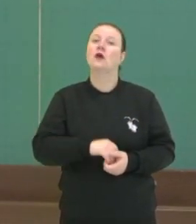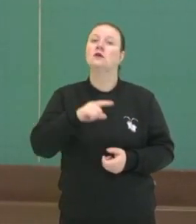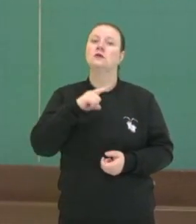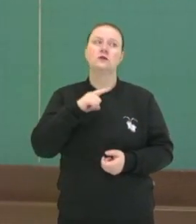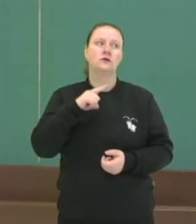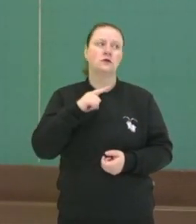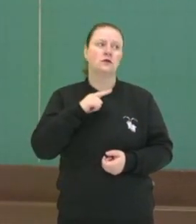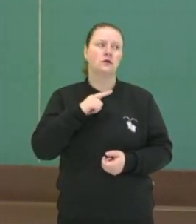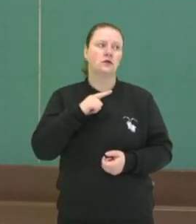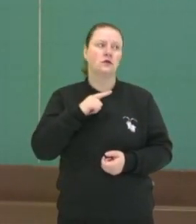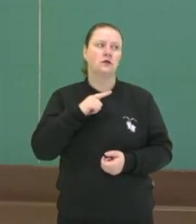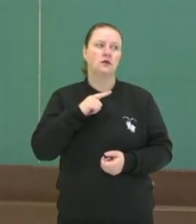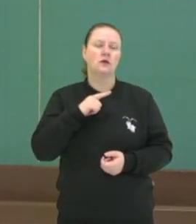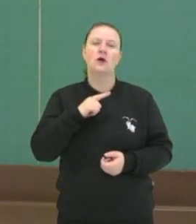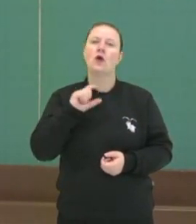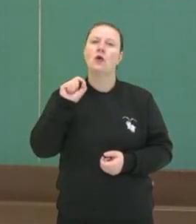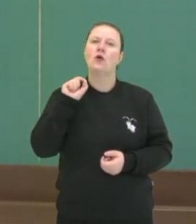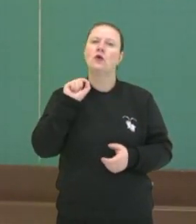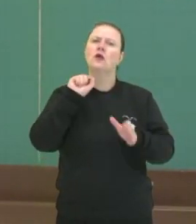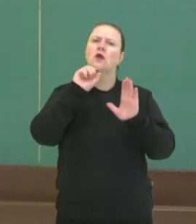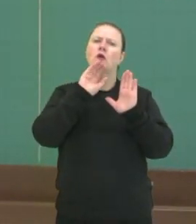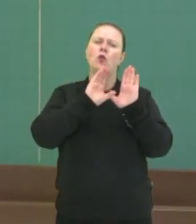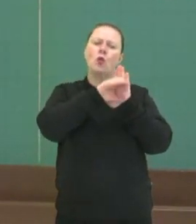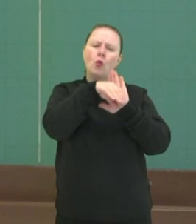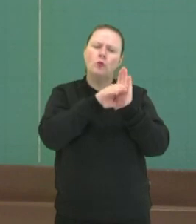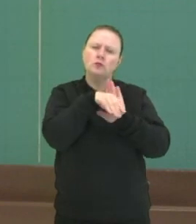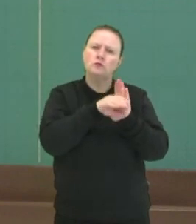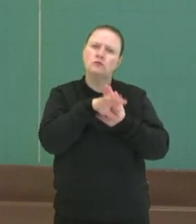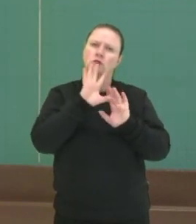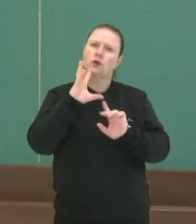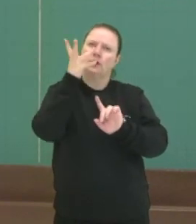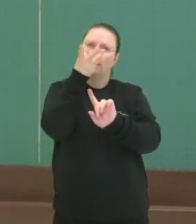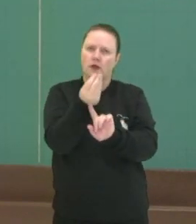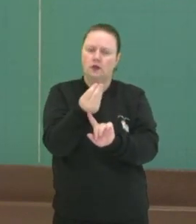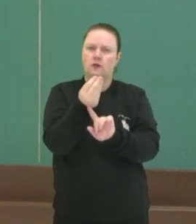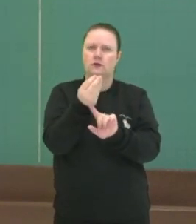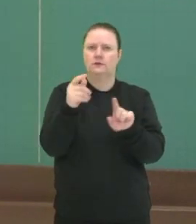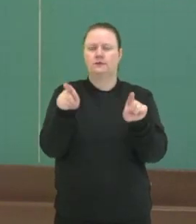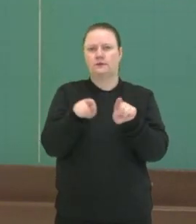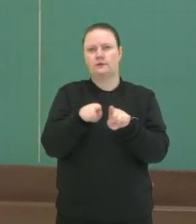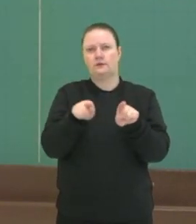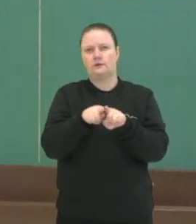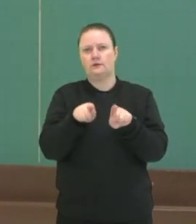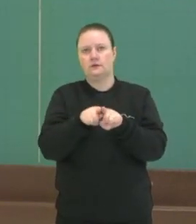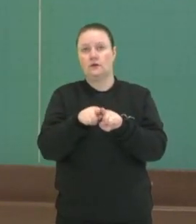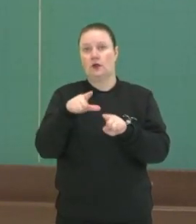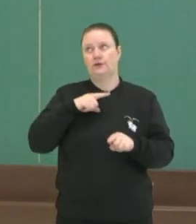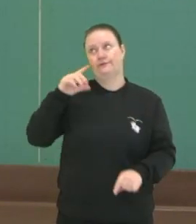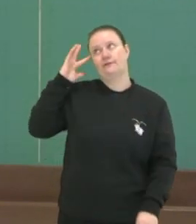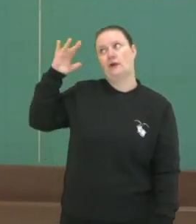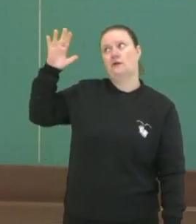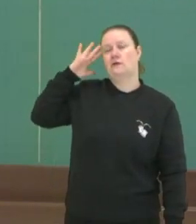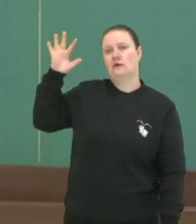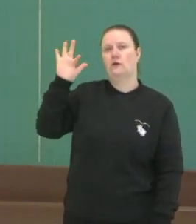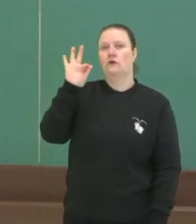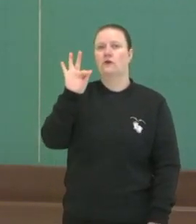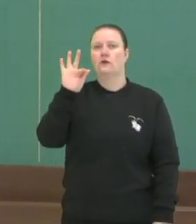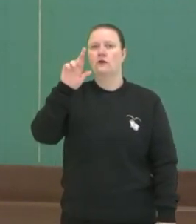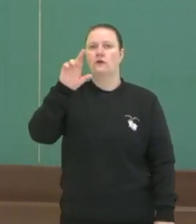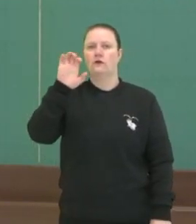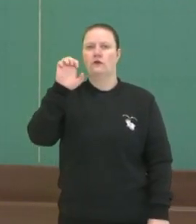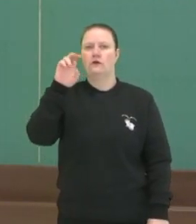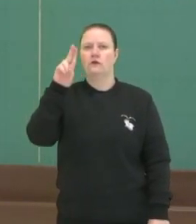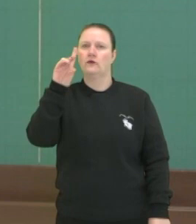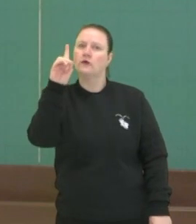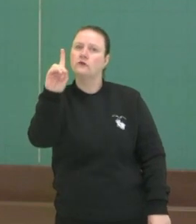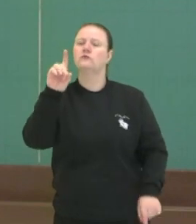nesse momento da história humana, está tendo várias revoluções. Uma das revoluções são as teorias de Freud. Freud começou a falar sobre a psique humana, ou seja, a personalidade